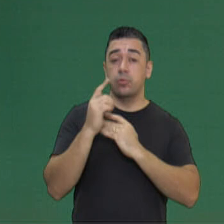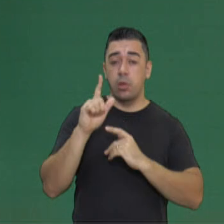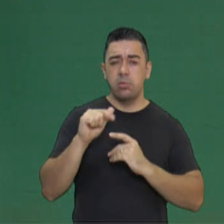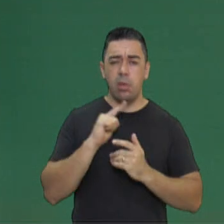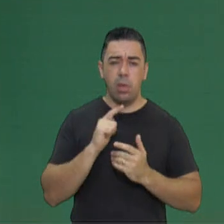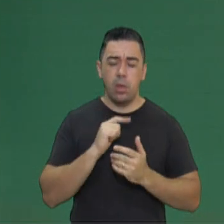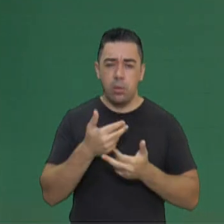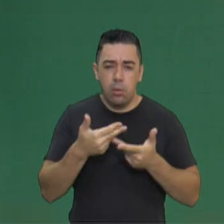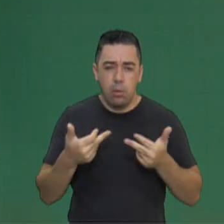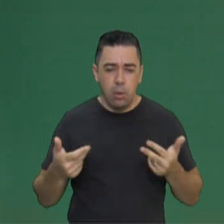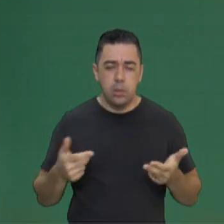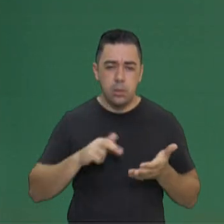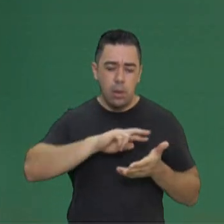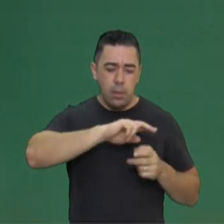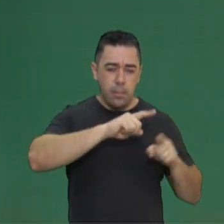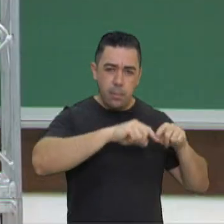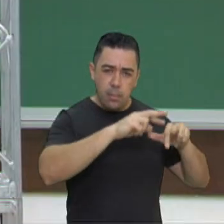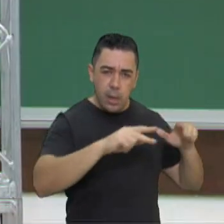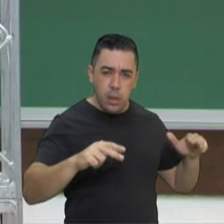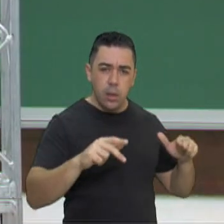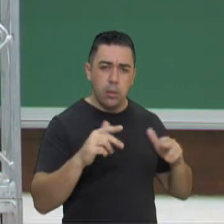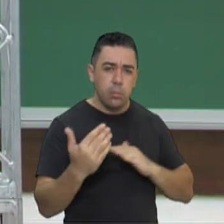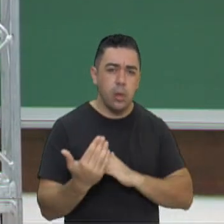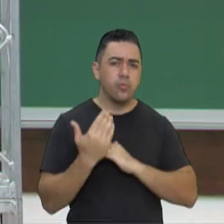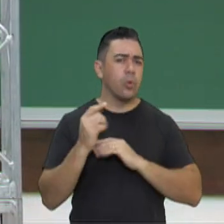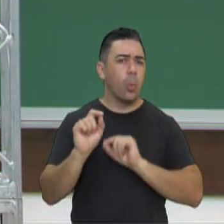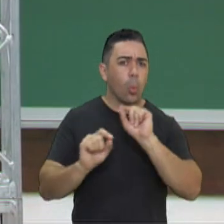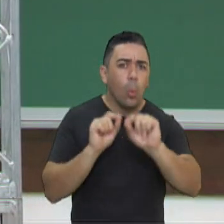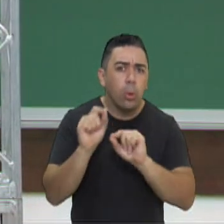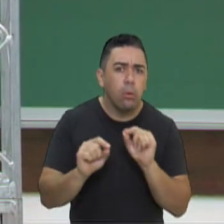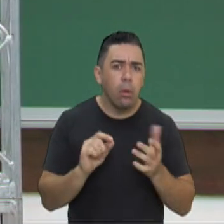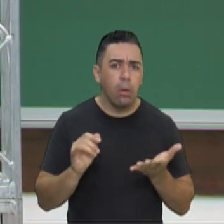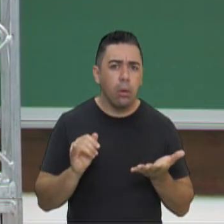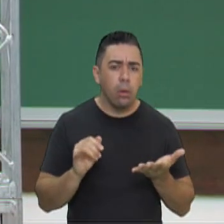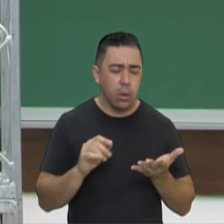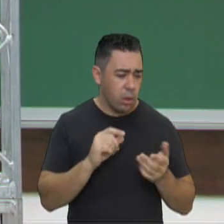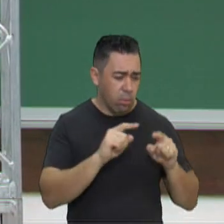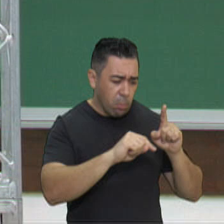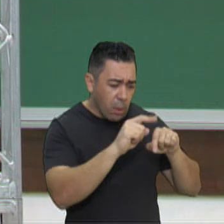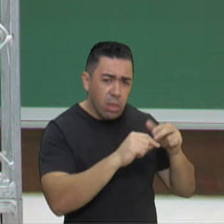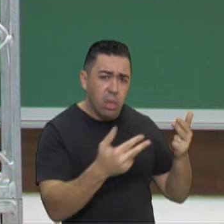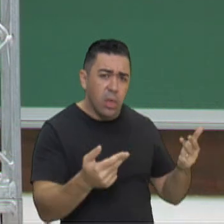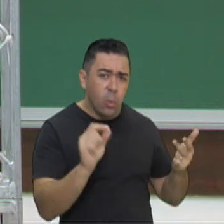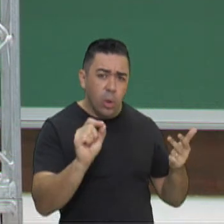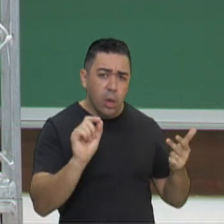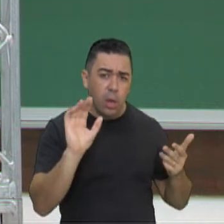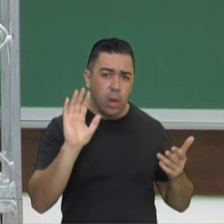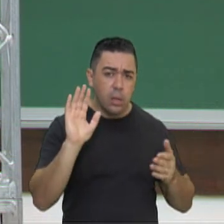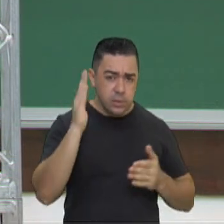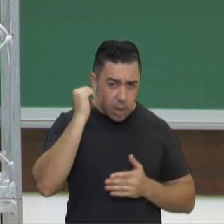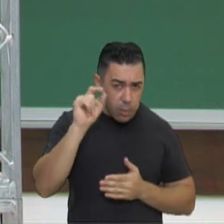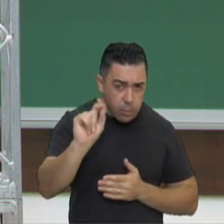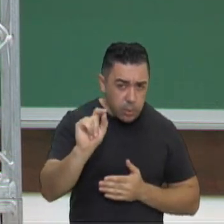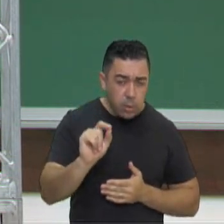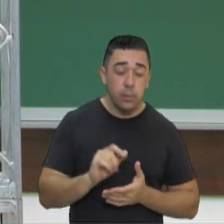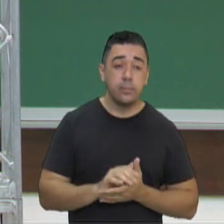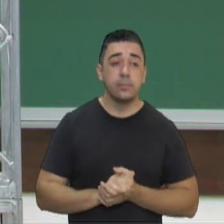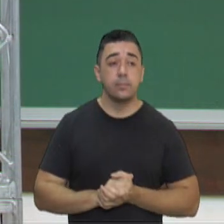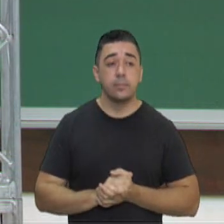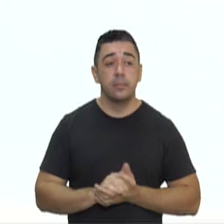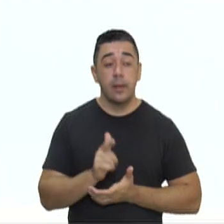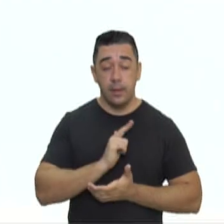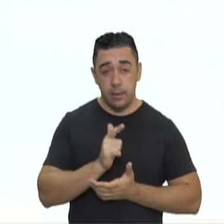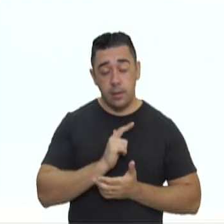instrumentos meteorológicos. Mas o que é isso? Instrumentos meteorológicos, se sabe?